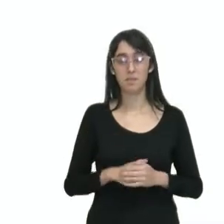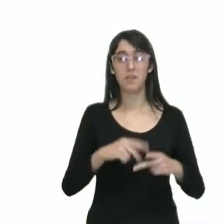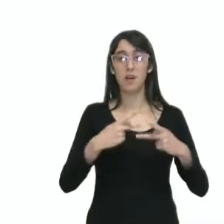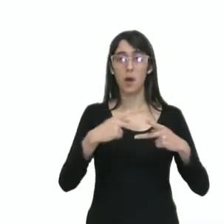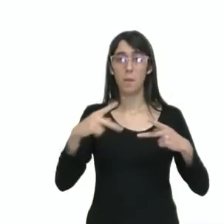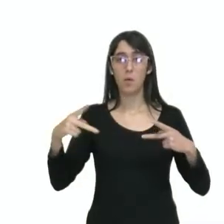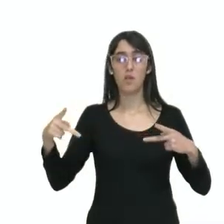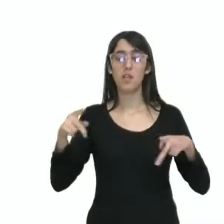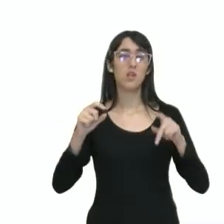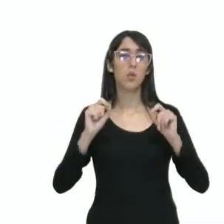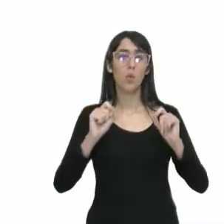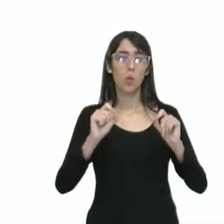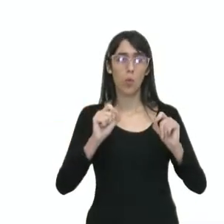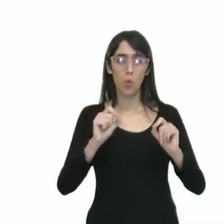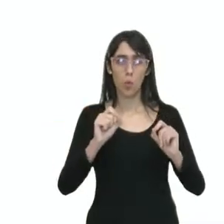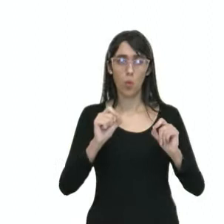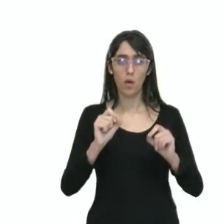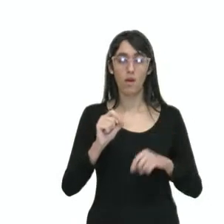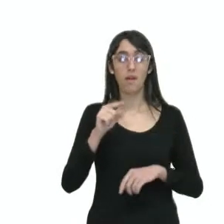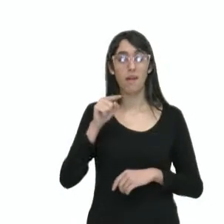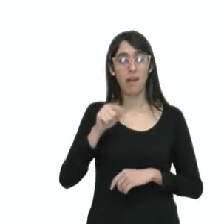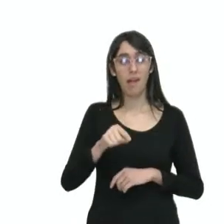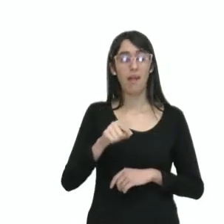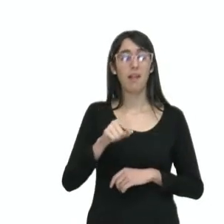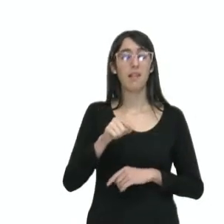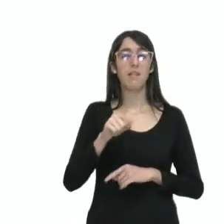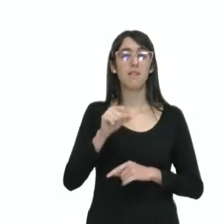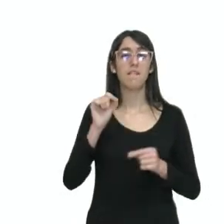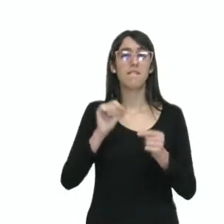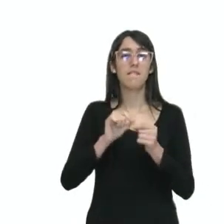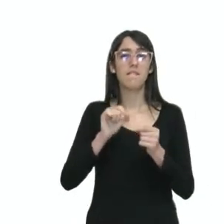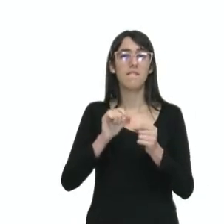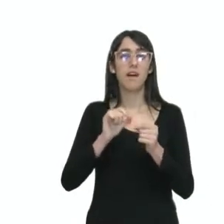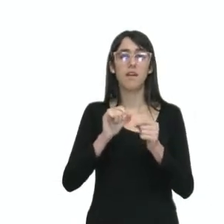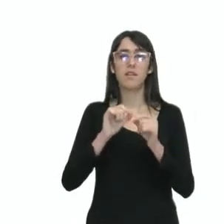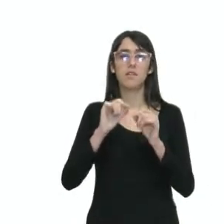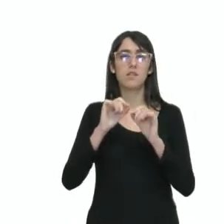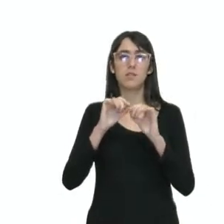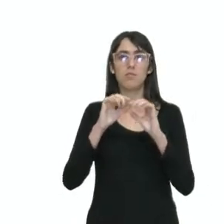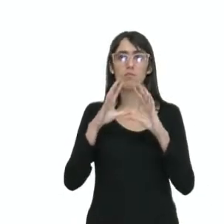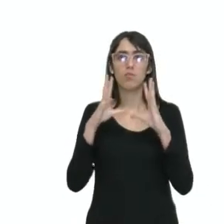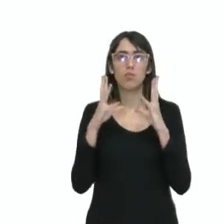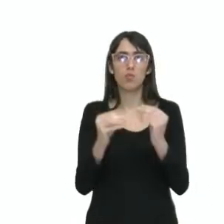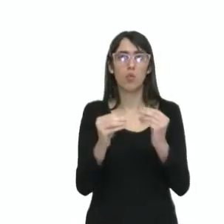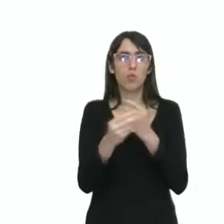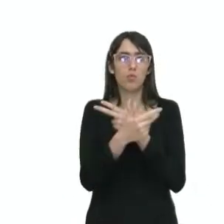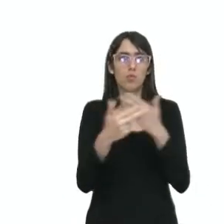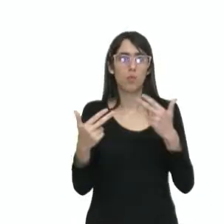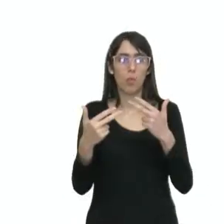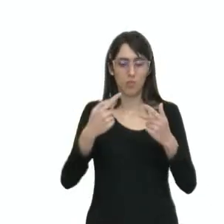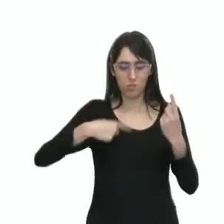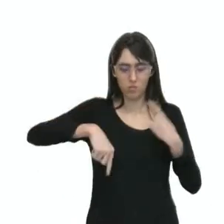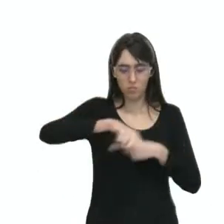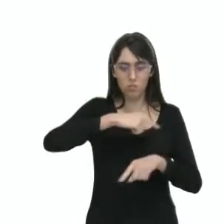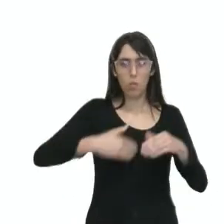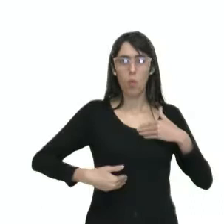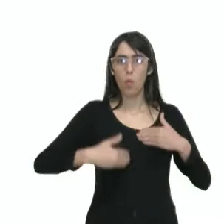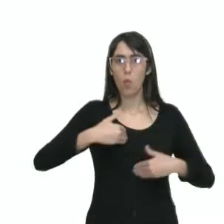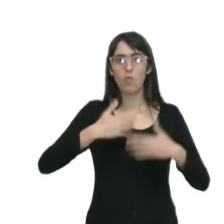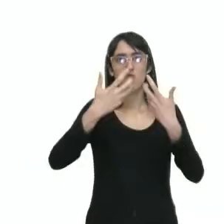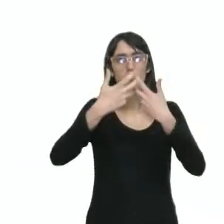elas atuam praticamente em todas as funções do nosso organismo, e